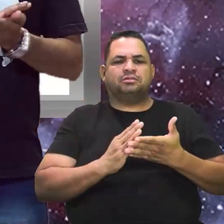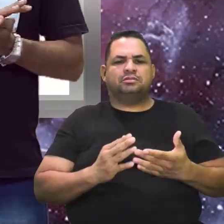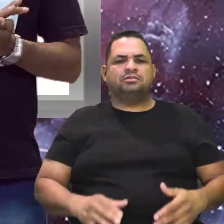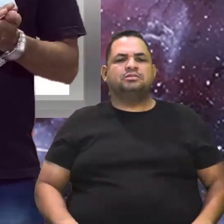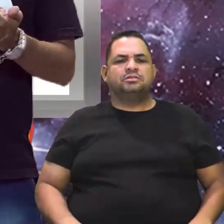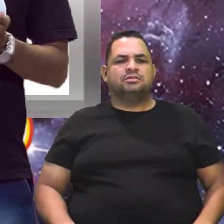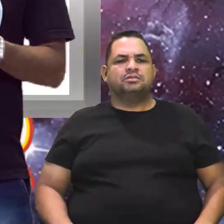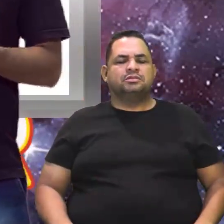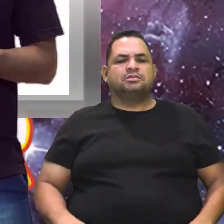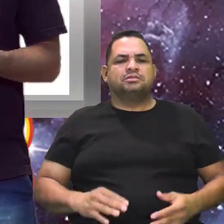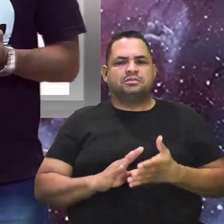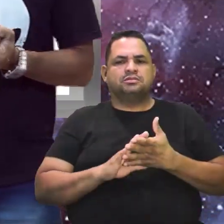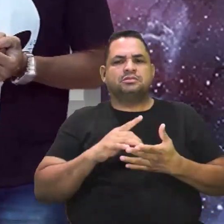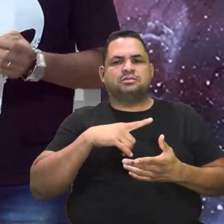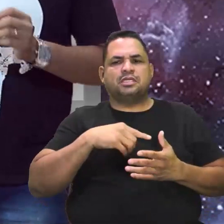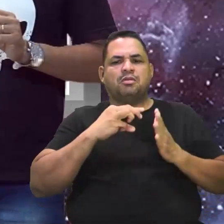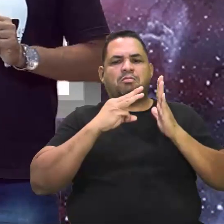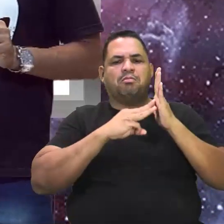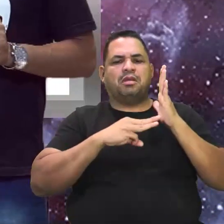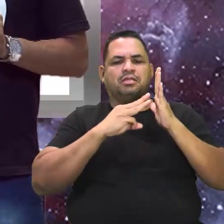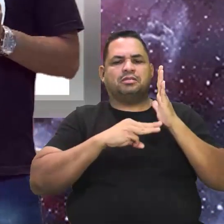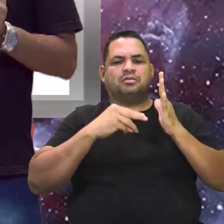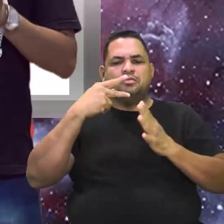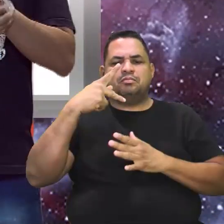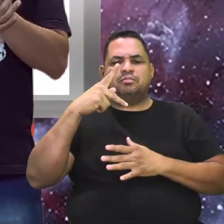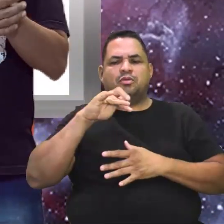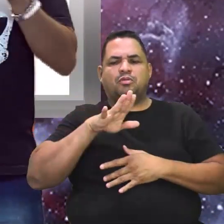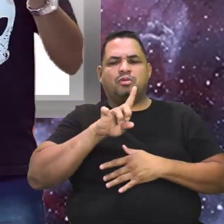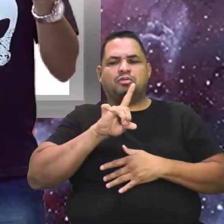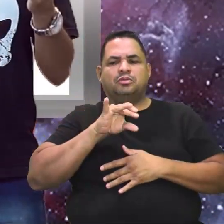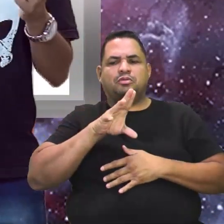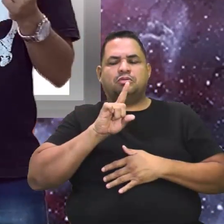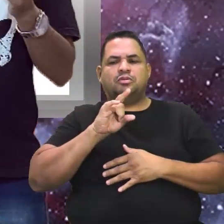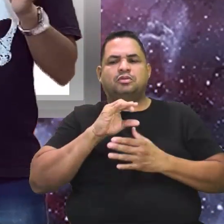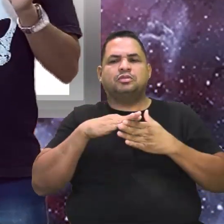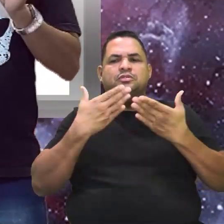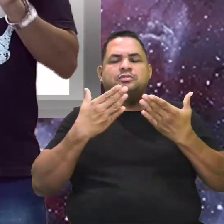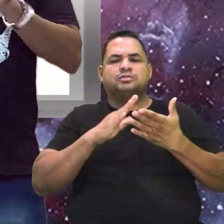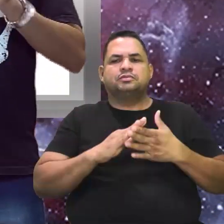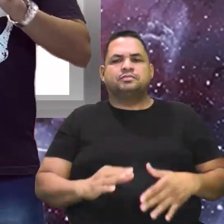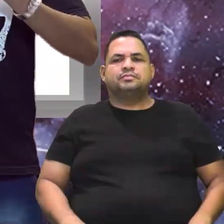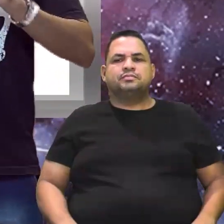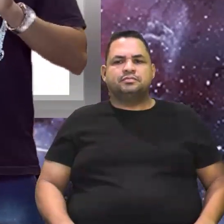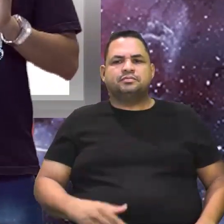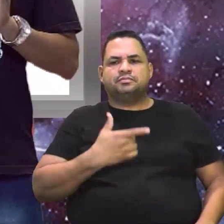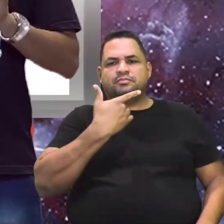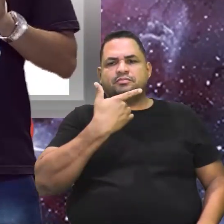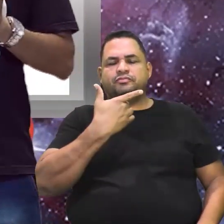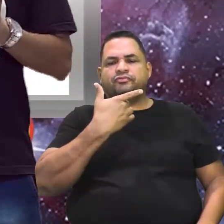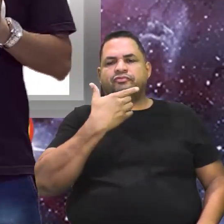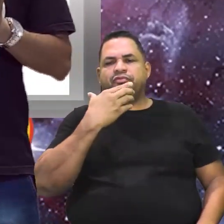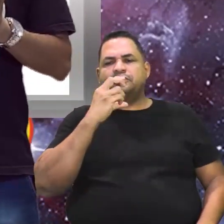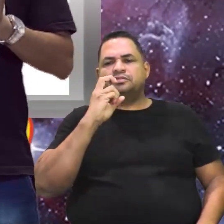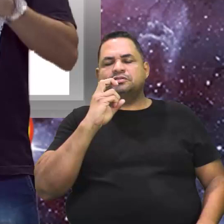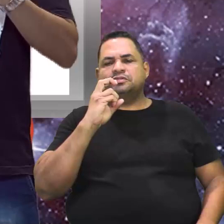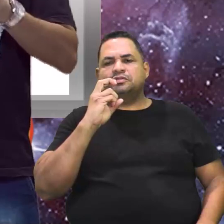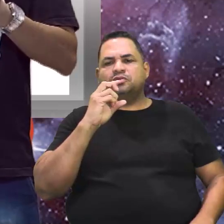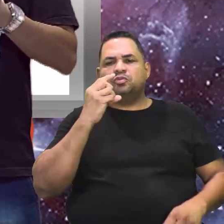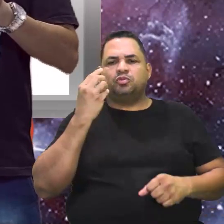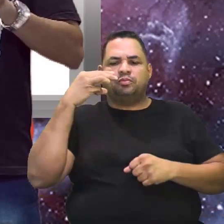chama-se Pomodoro, né? Pomodoro, né? Um Pomodoro, diferente de outros, ele faz assim, ó, 25 minutos de